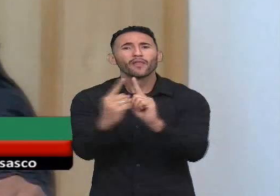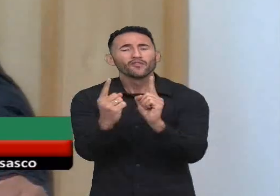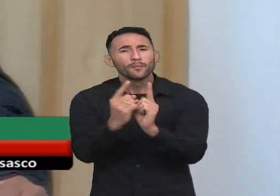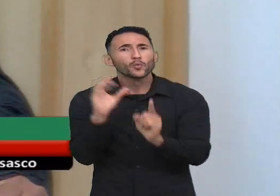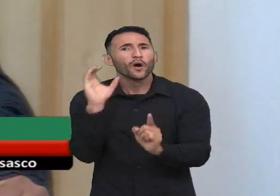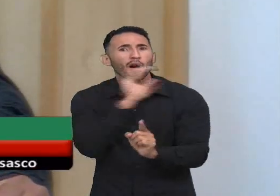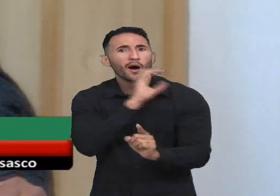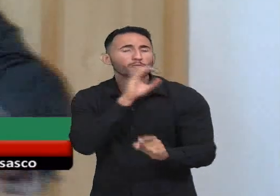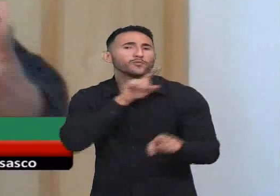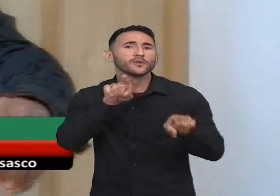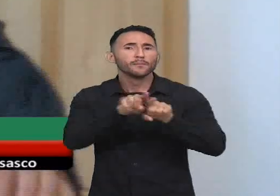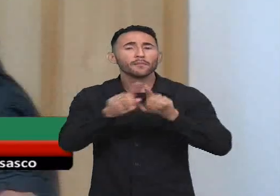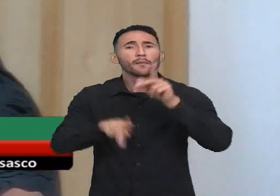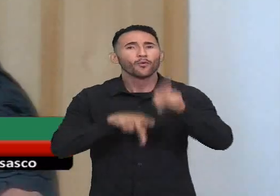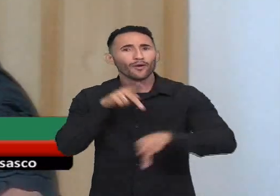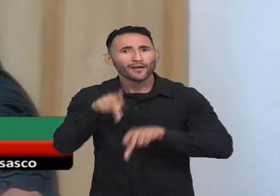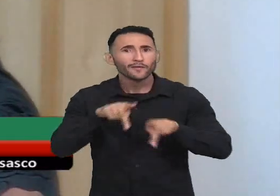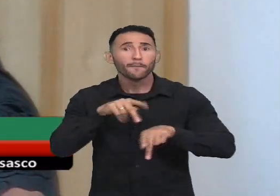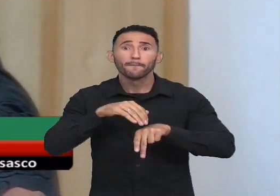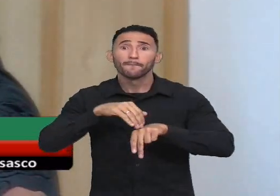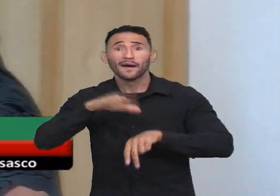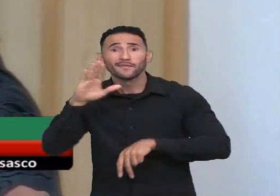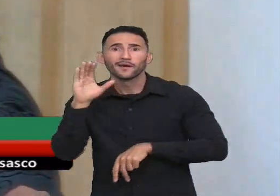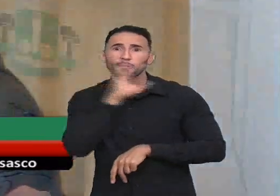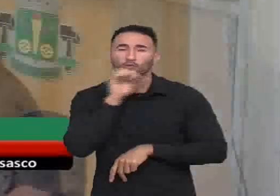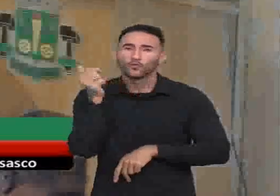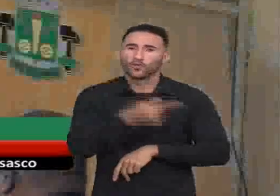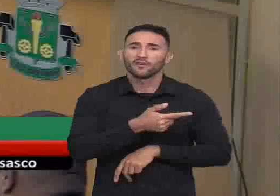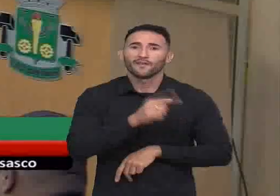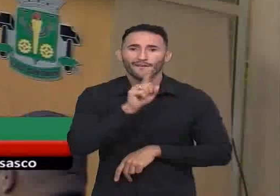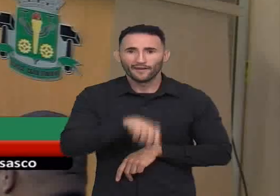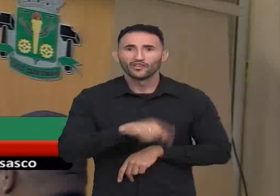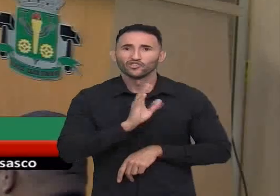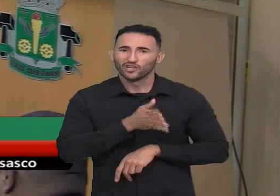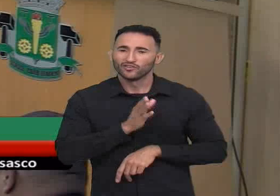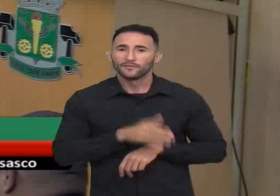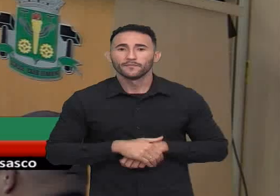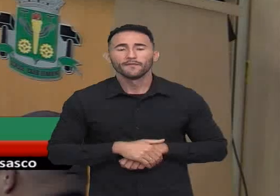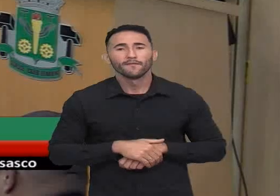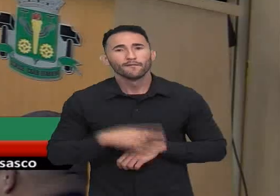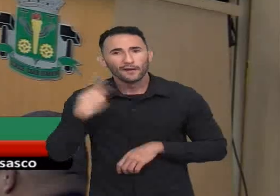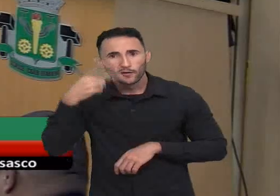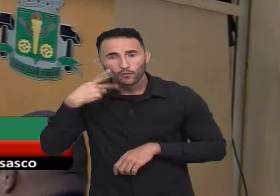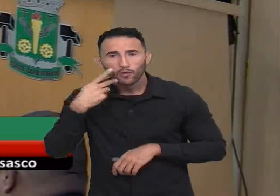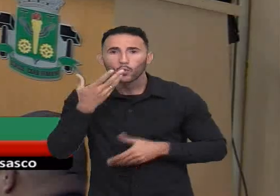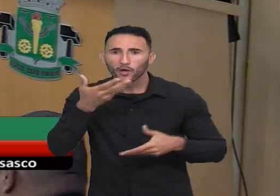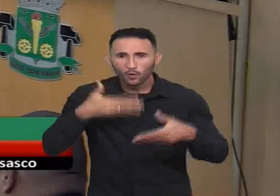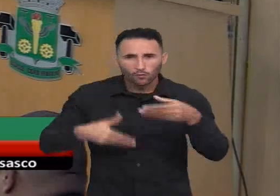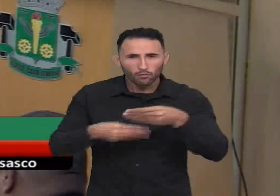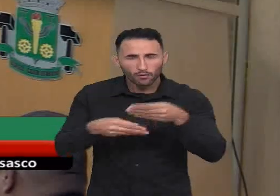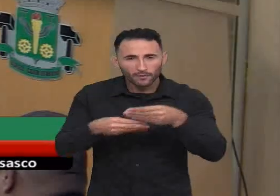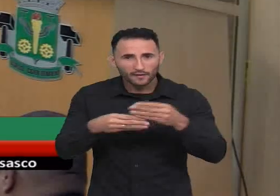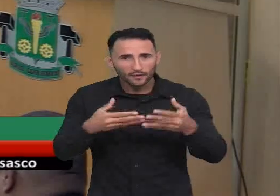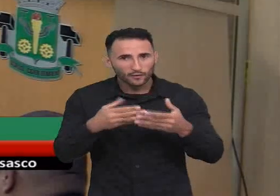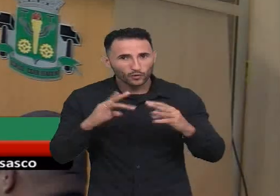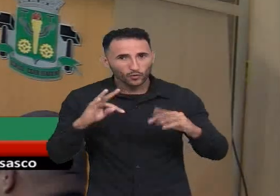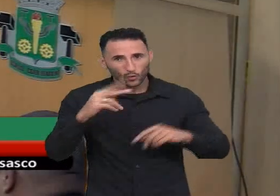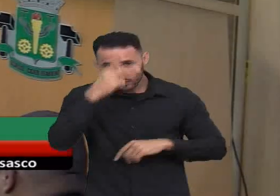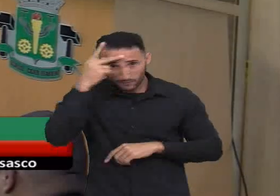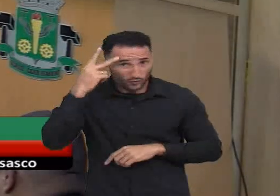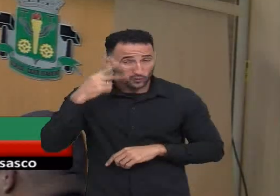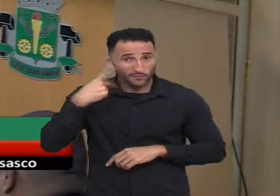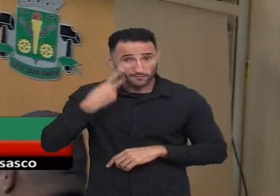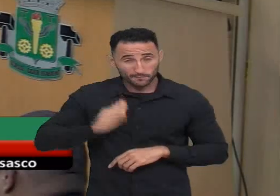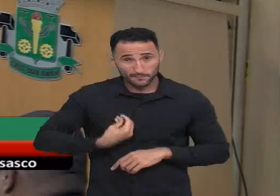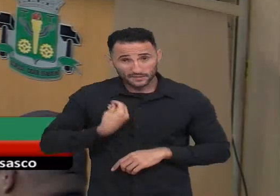para a população, bem mais rápido do que é. Uma parte, né? Vereador. Uma parte. Vereador, eu queria cumprimentar todos os presentes, queria dar